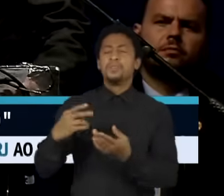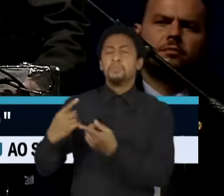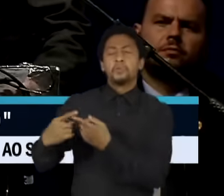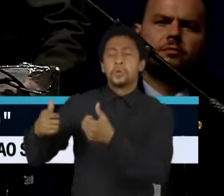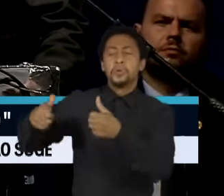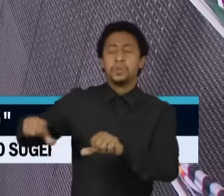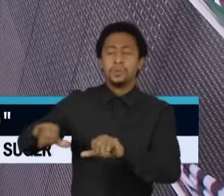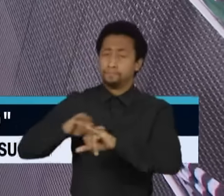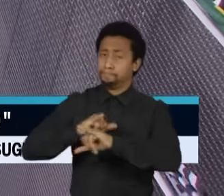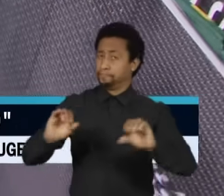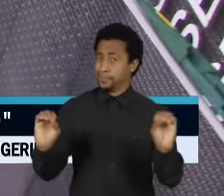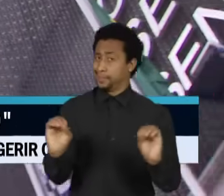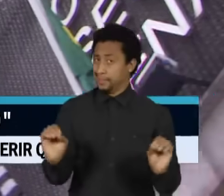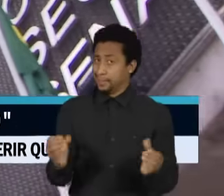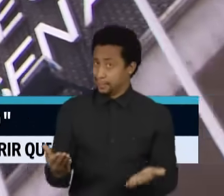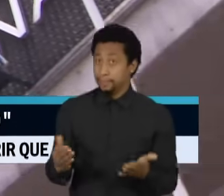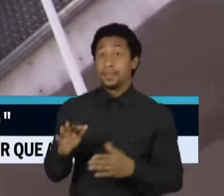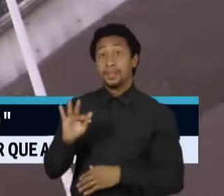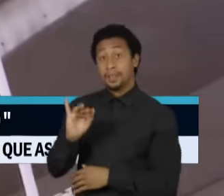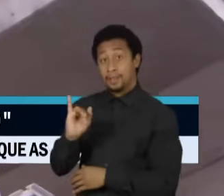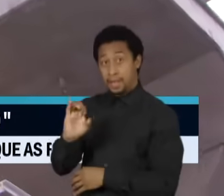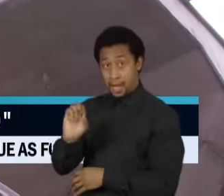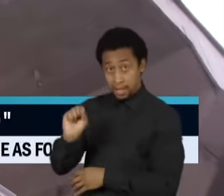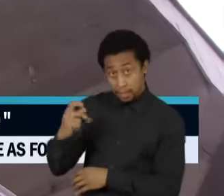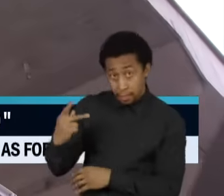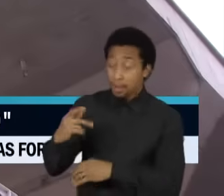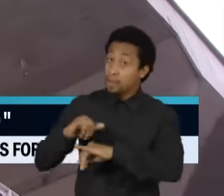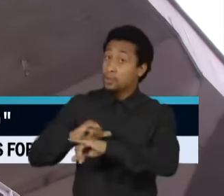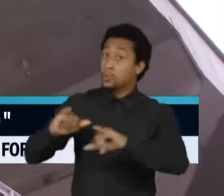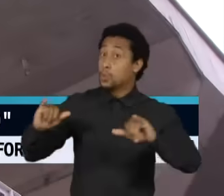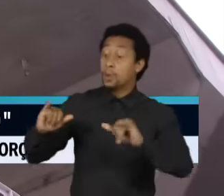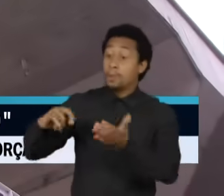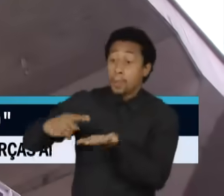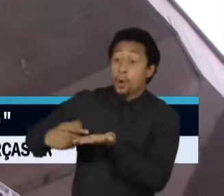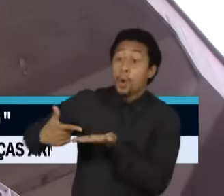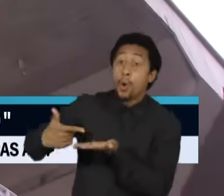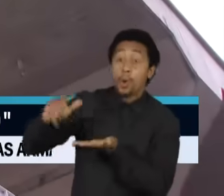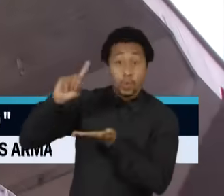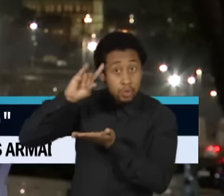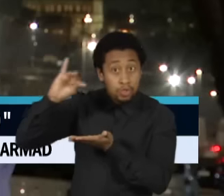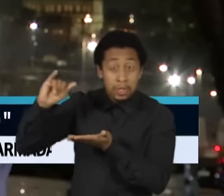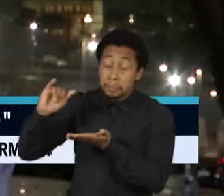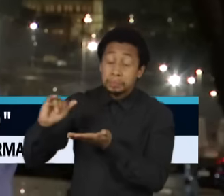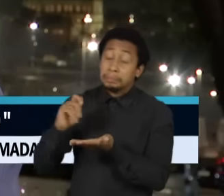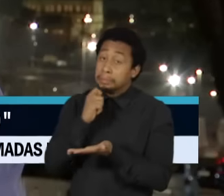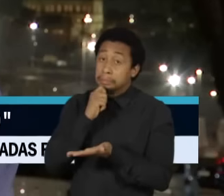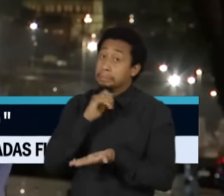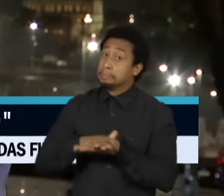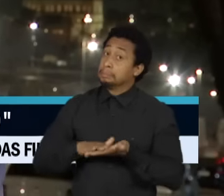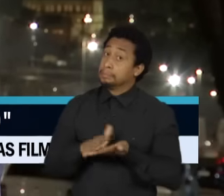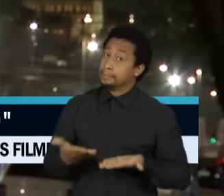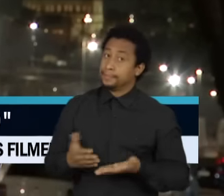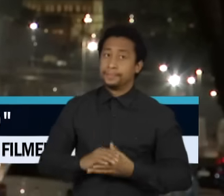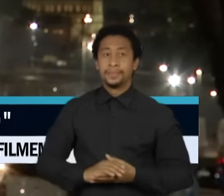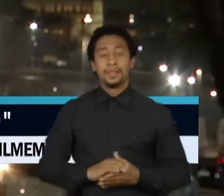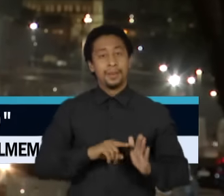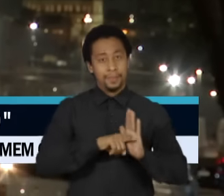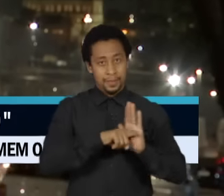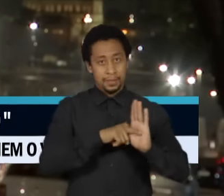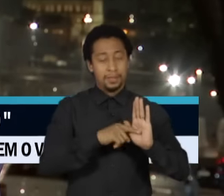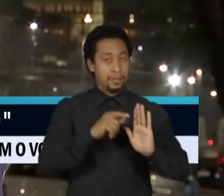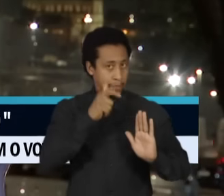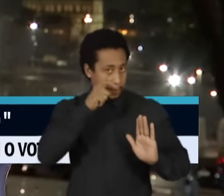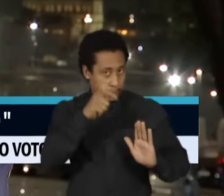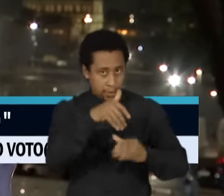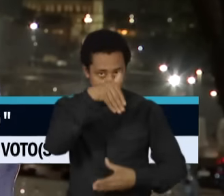não foi informado. Segundo a FIESP, nenhuma outra data foi marcada pro encontro. Líder nas pesquisas de intenção de voto,